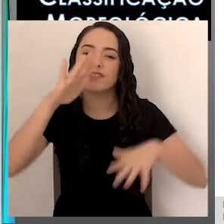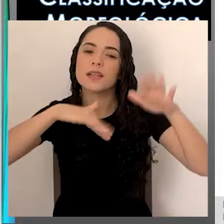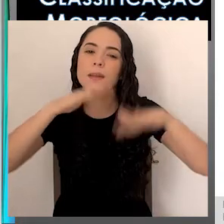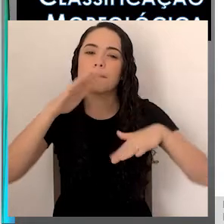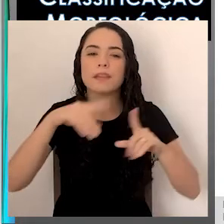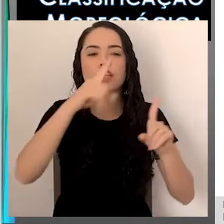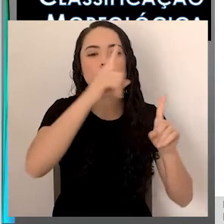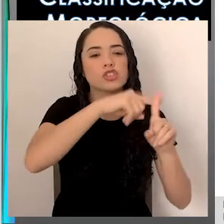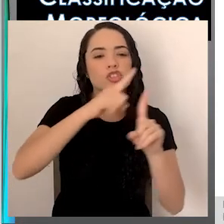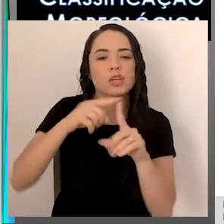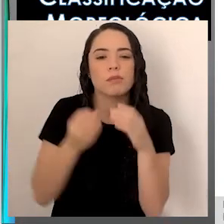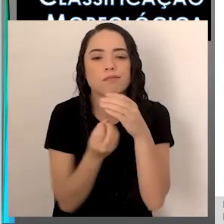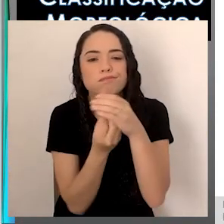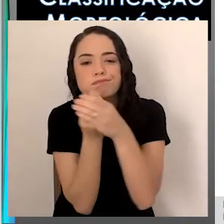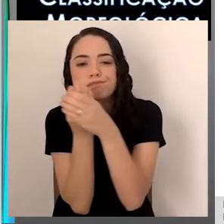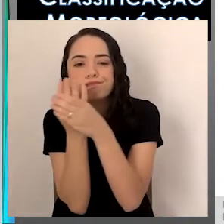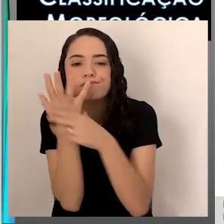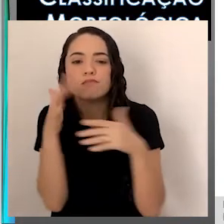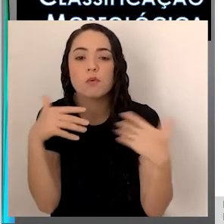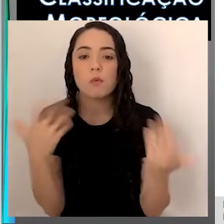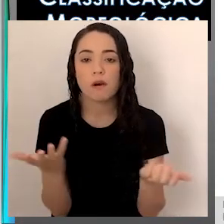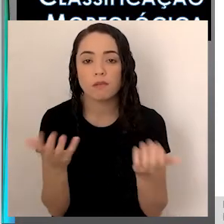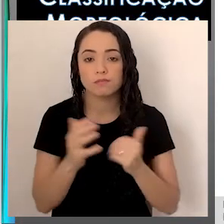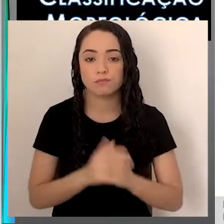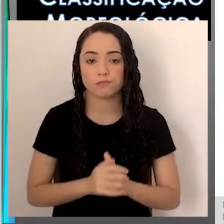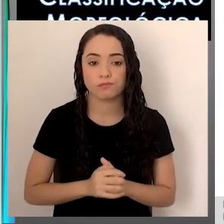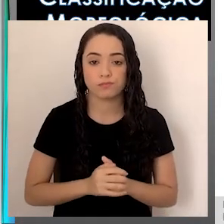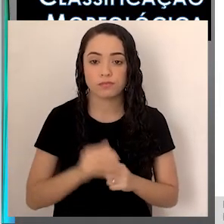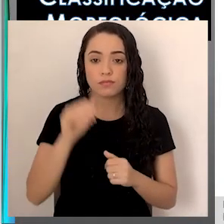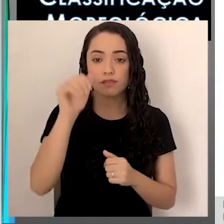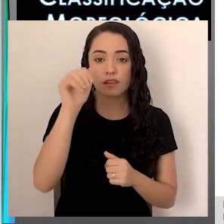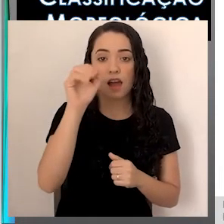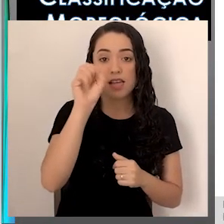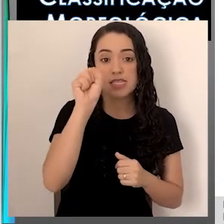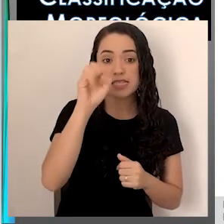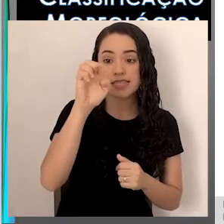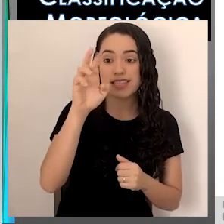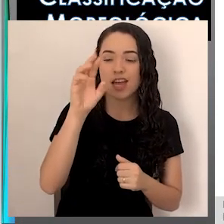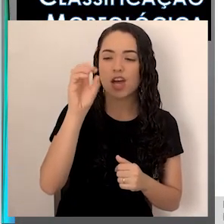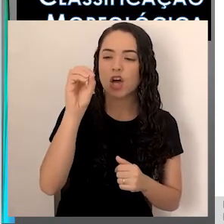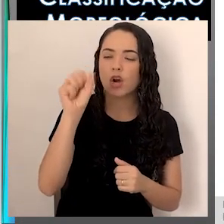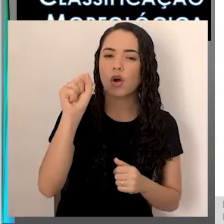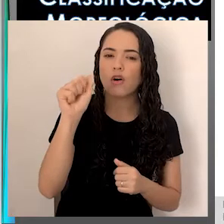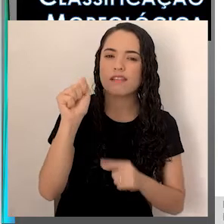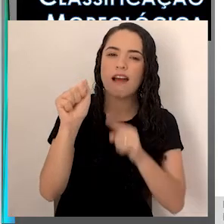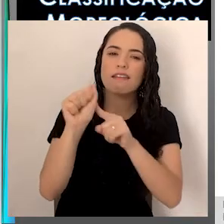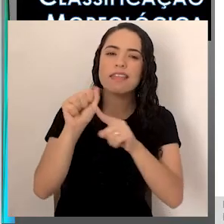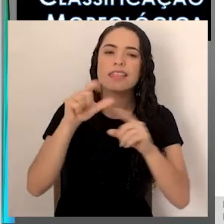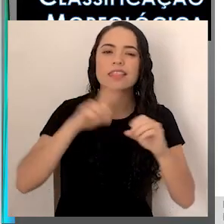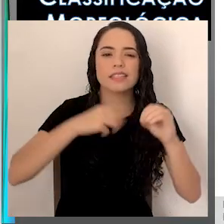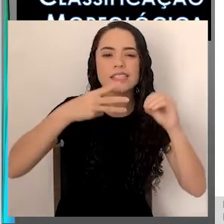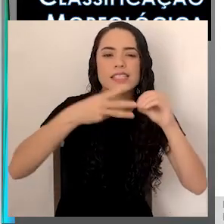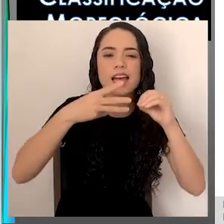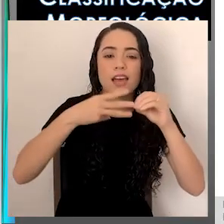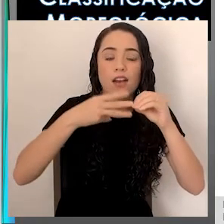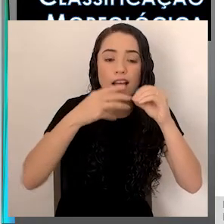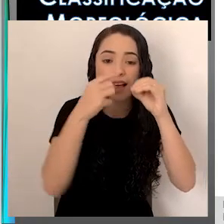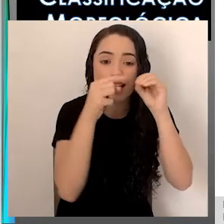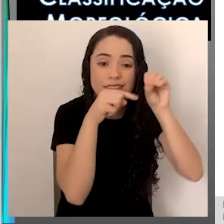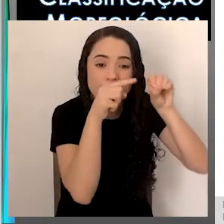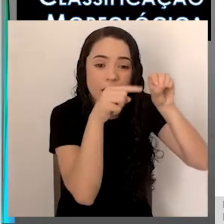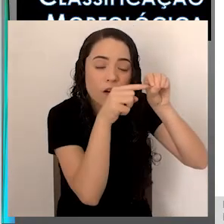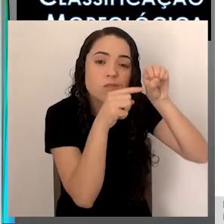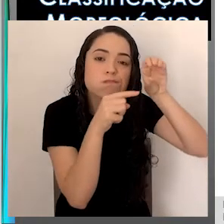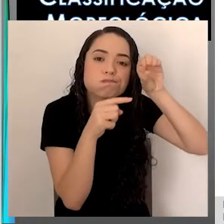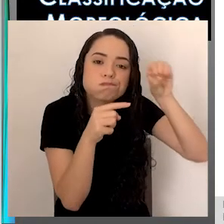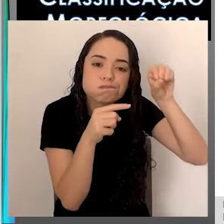dá associação ao seu tipo de produção. Glândulas acinares serosas apresentam células que apresentam